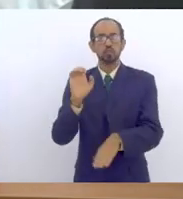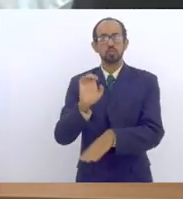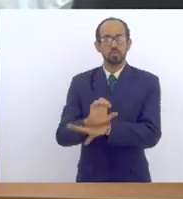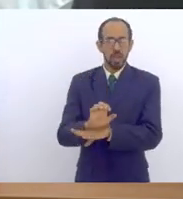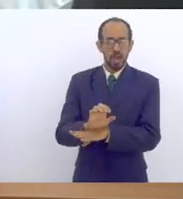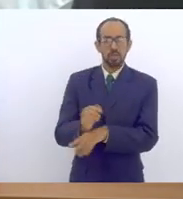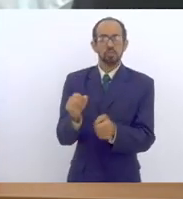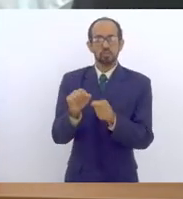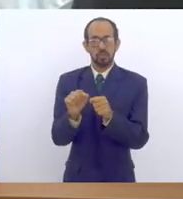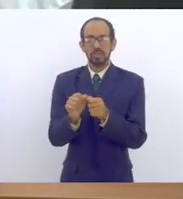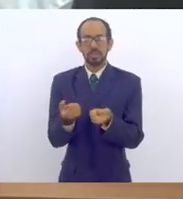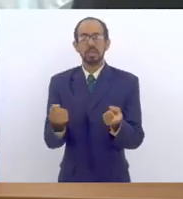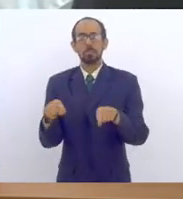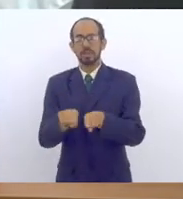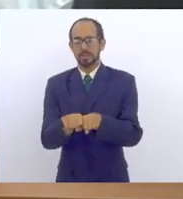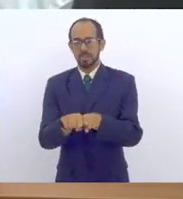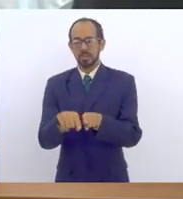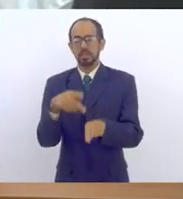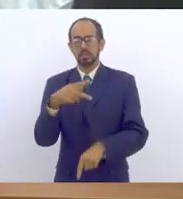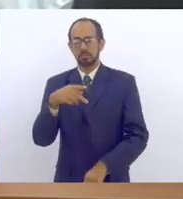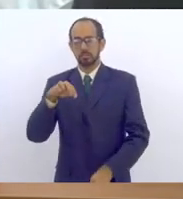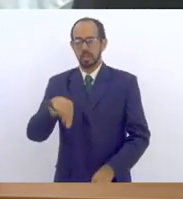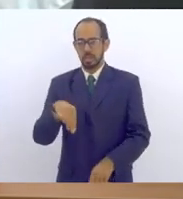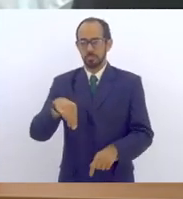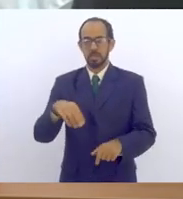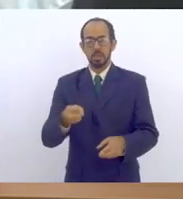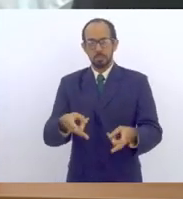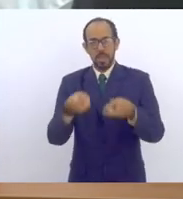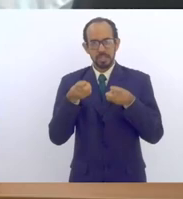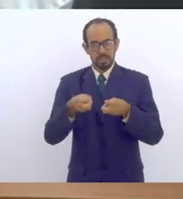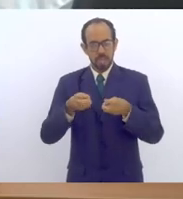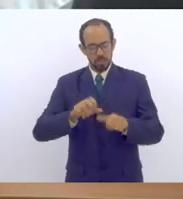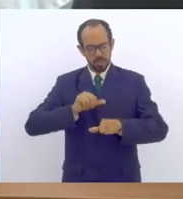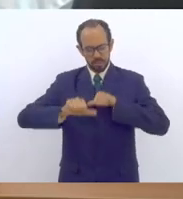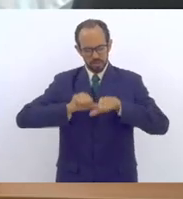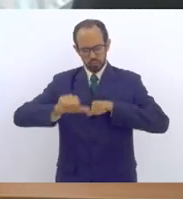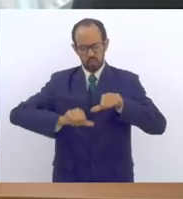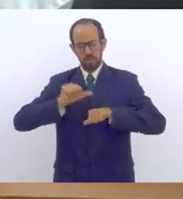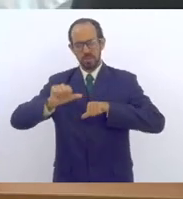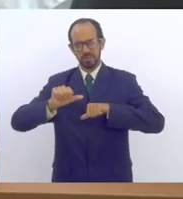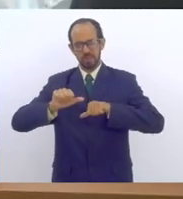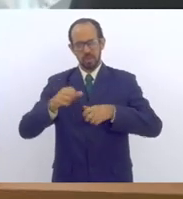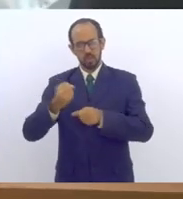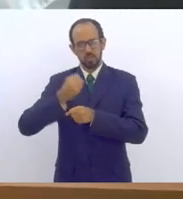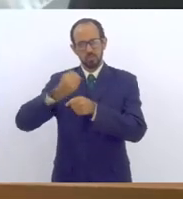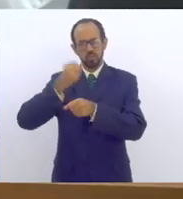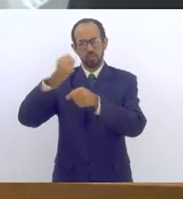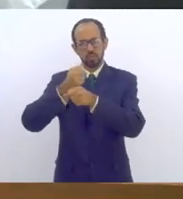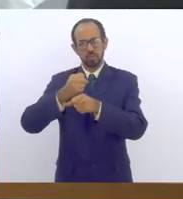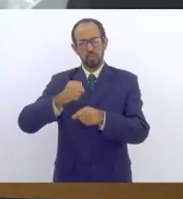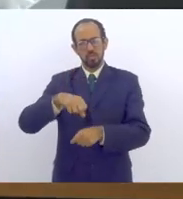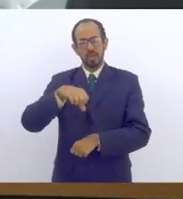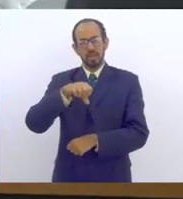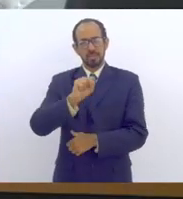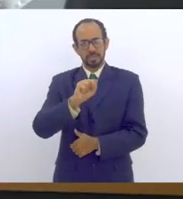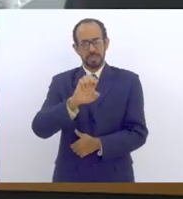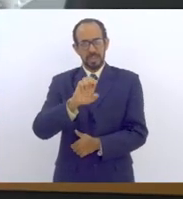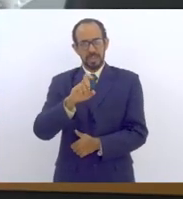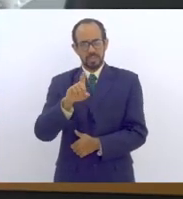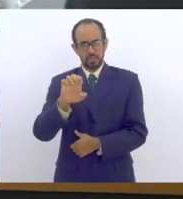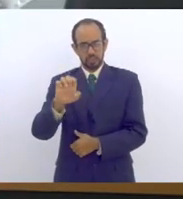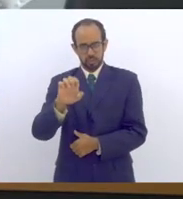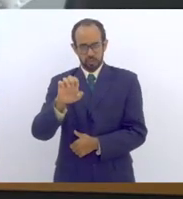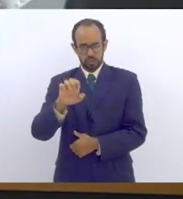com a polícia militar e ver de verdade a transformação física dos batalhões a construção da sede do coi ou